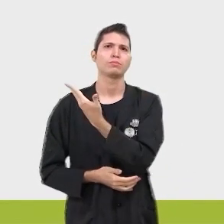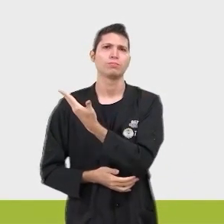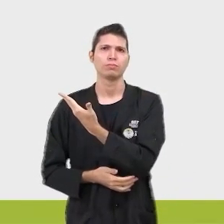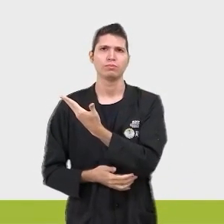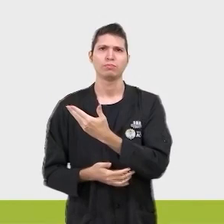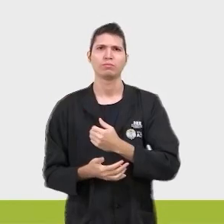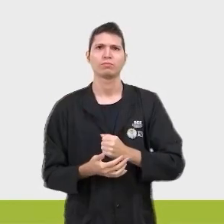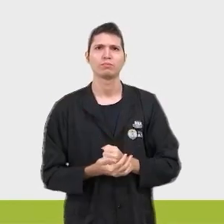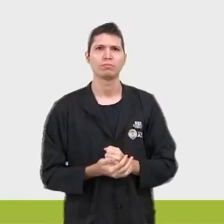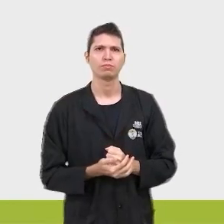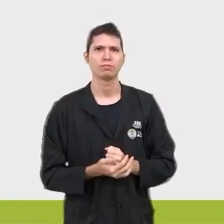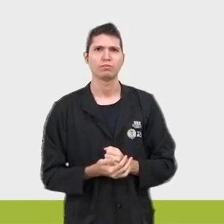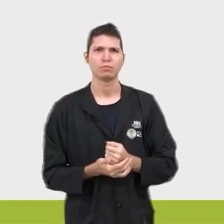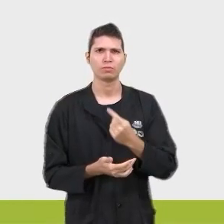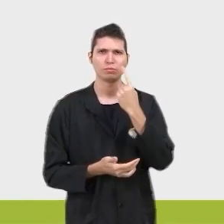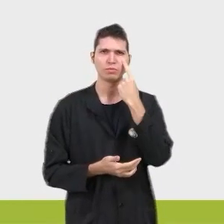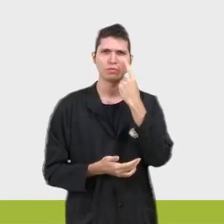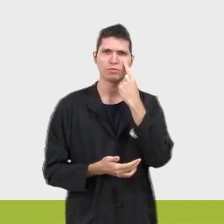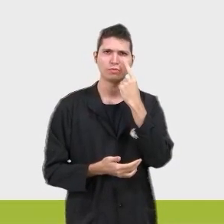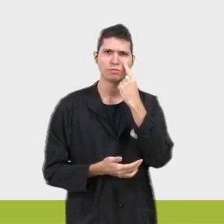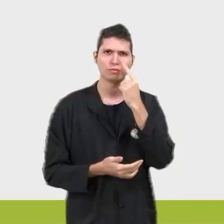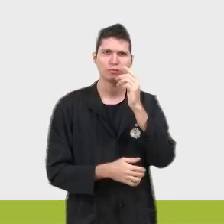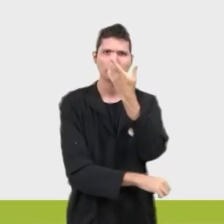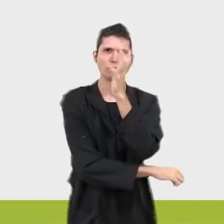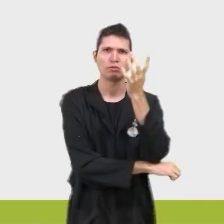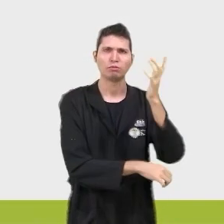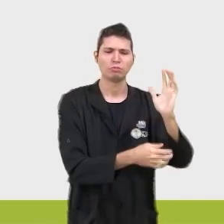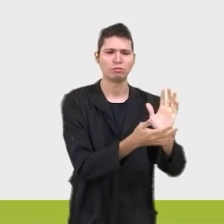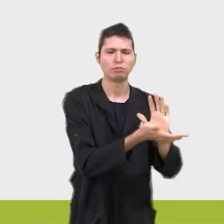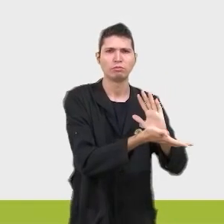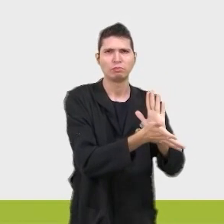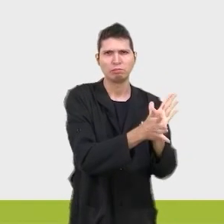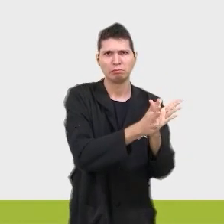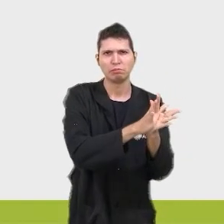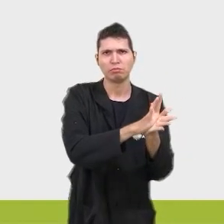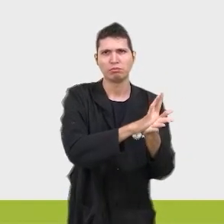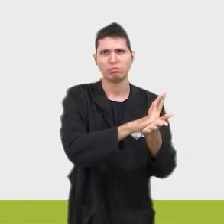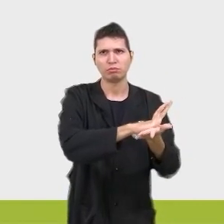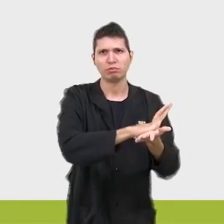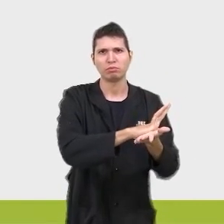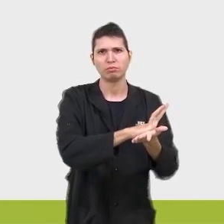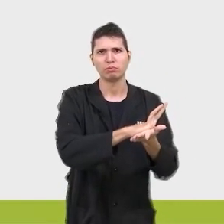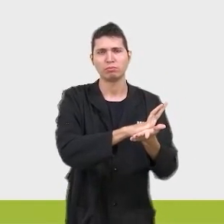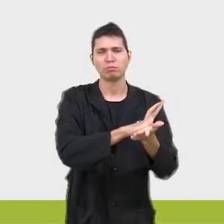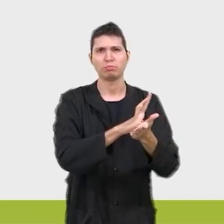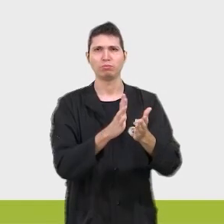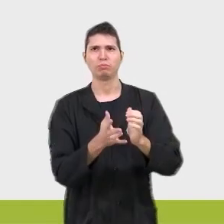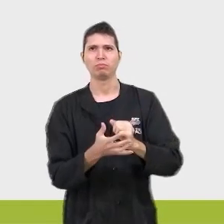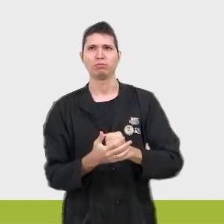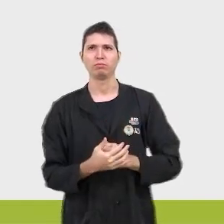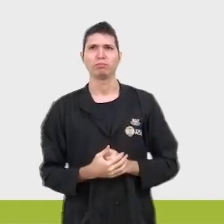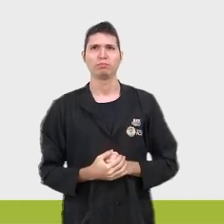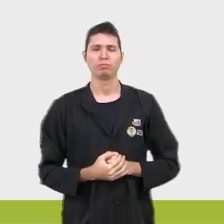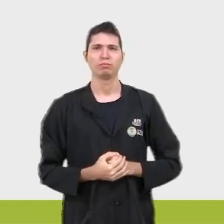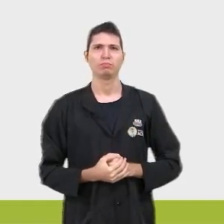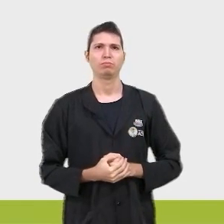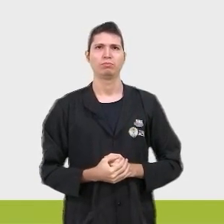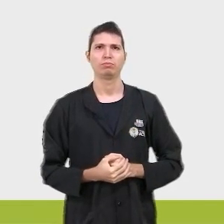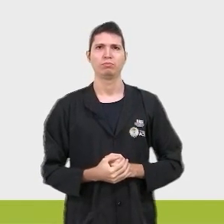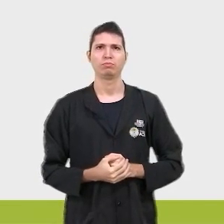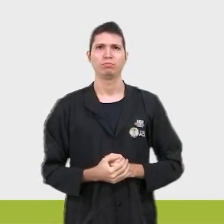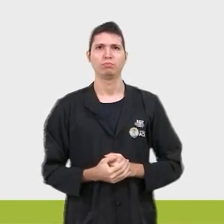de desmatamento, ok? E aqui nós temos